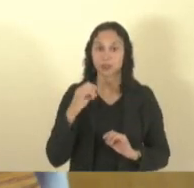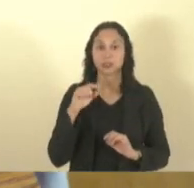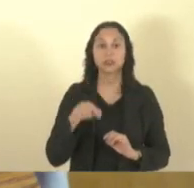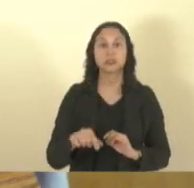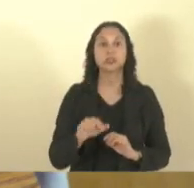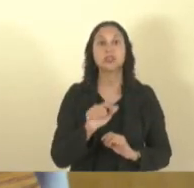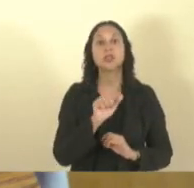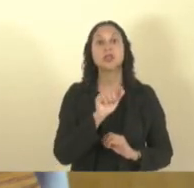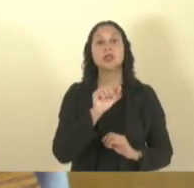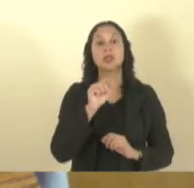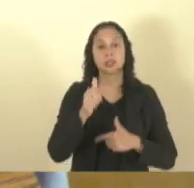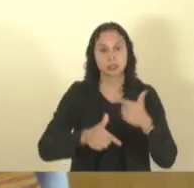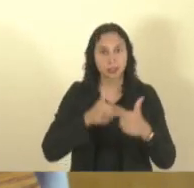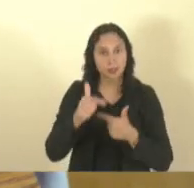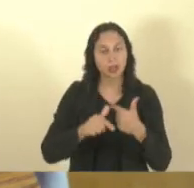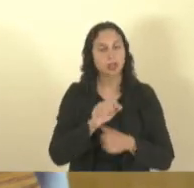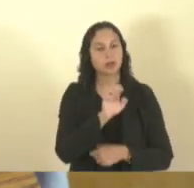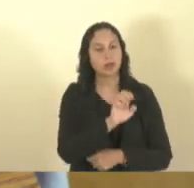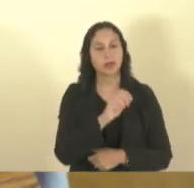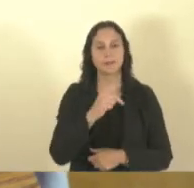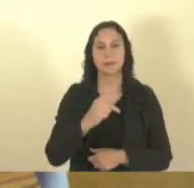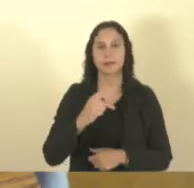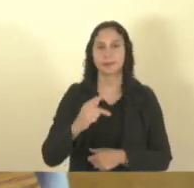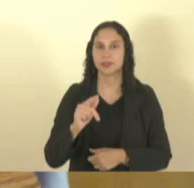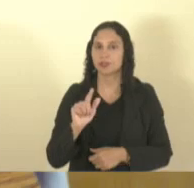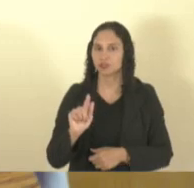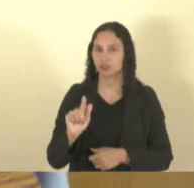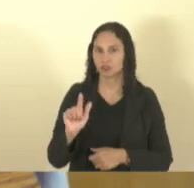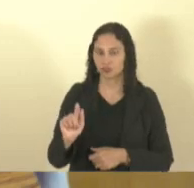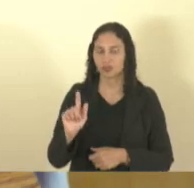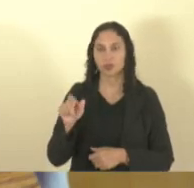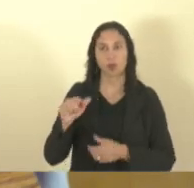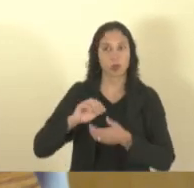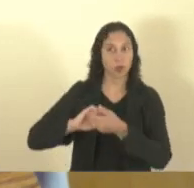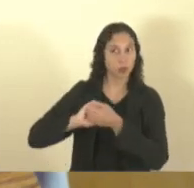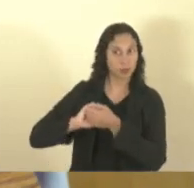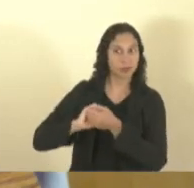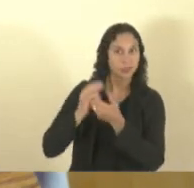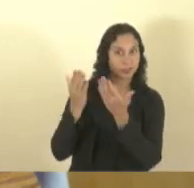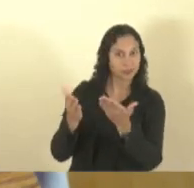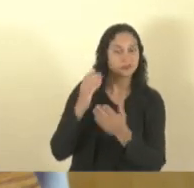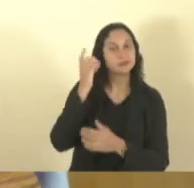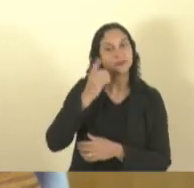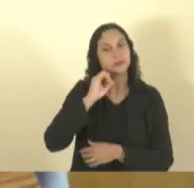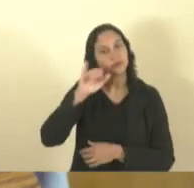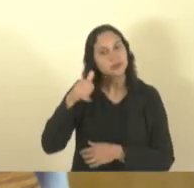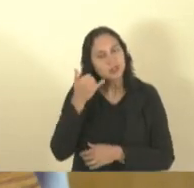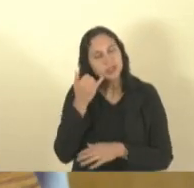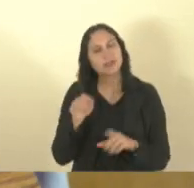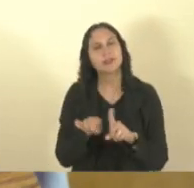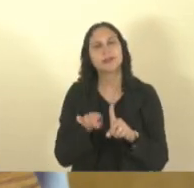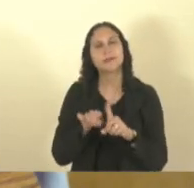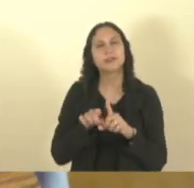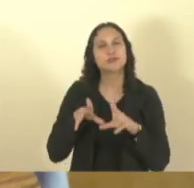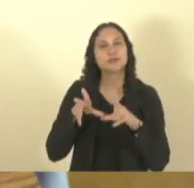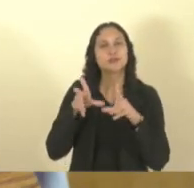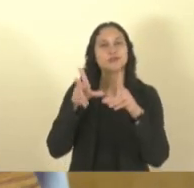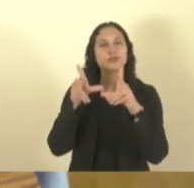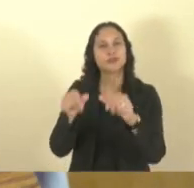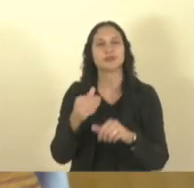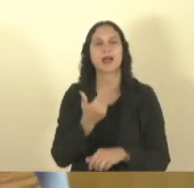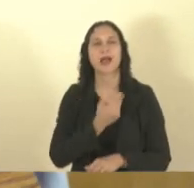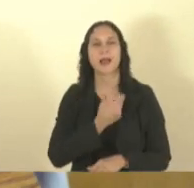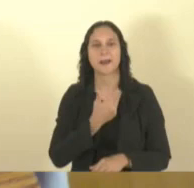dos EPPGGs. E aí, cumprimentando a nossa deputada Janete, estendo aí o cumprimento para todos os amigos aí que estão